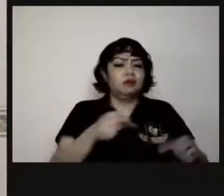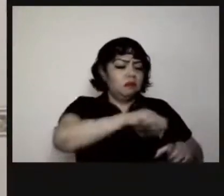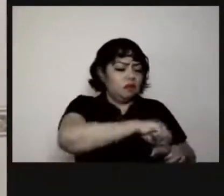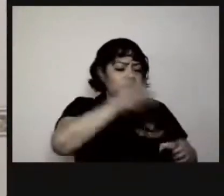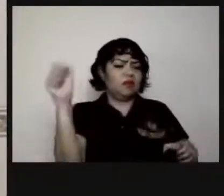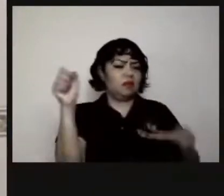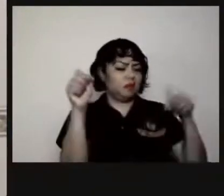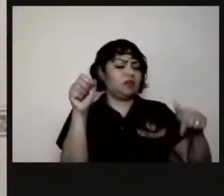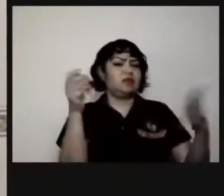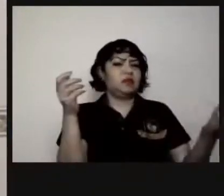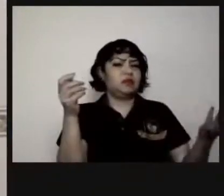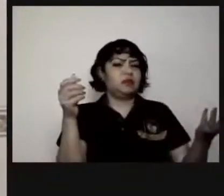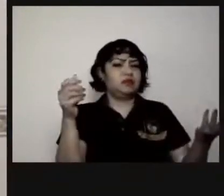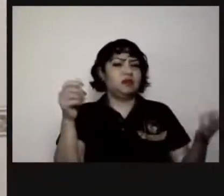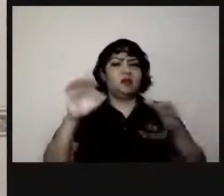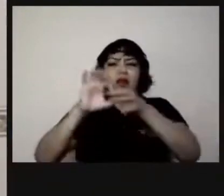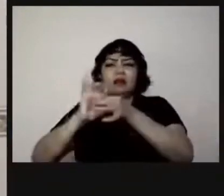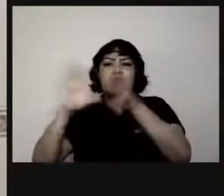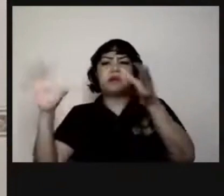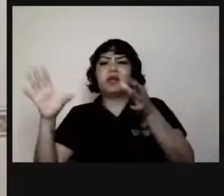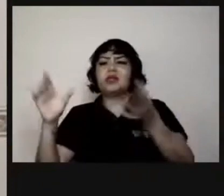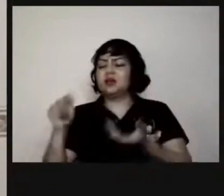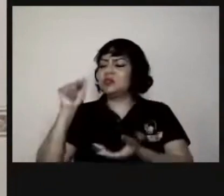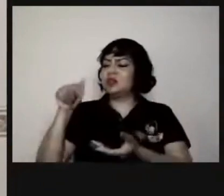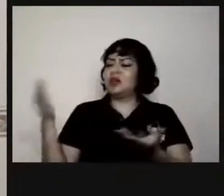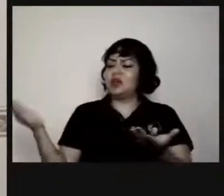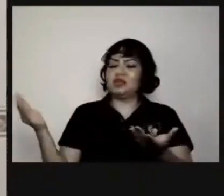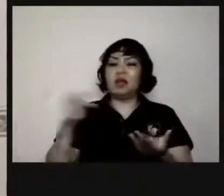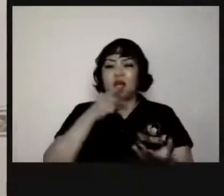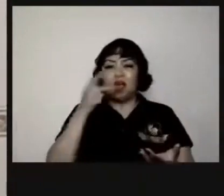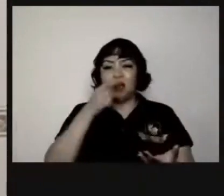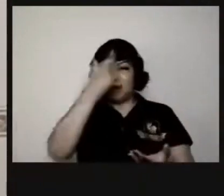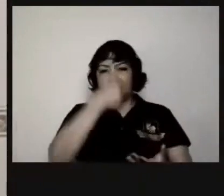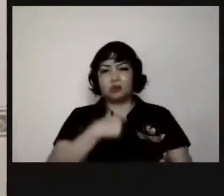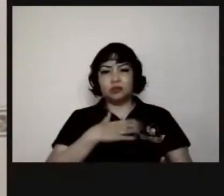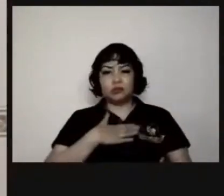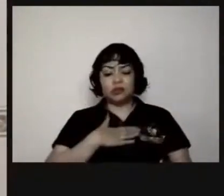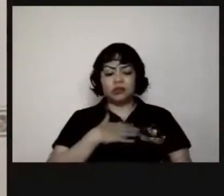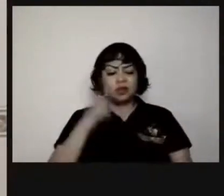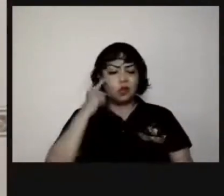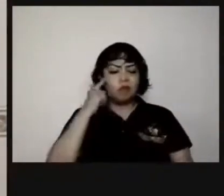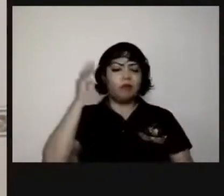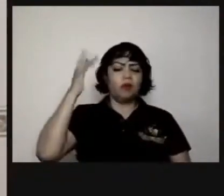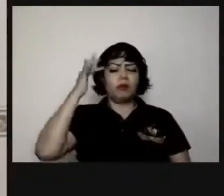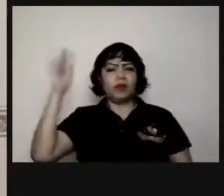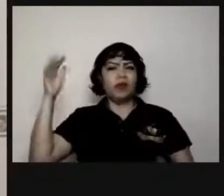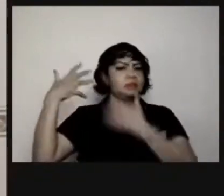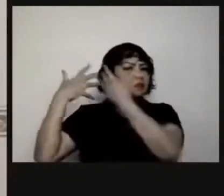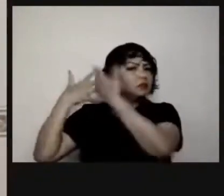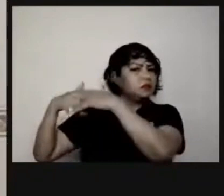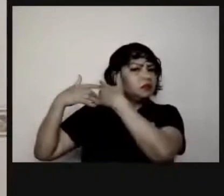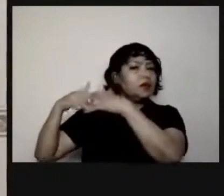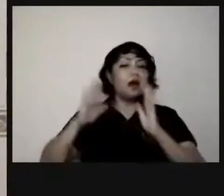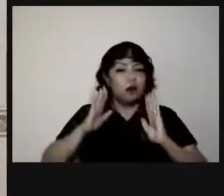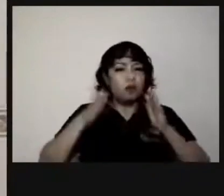Que liberdade é essa? Então, ela falando dela, mas em relação a esse tema, a esse foco